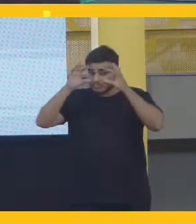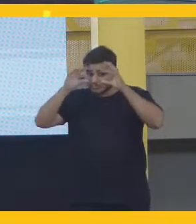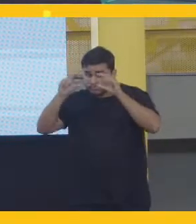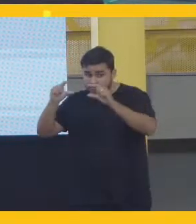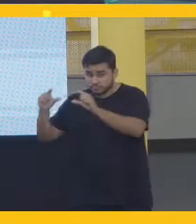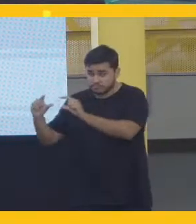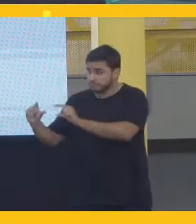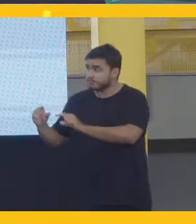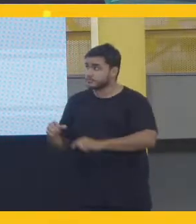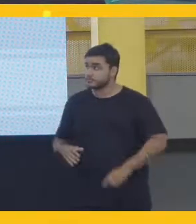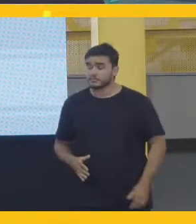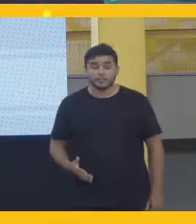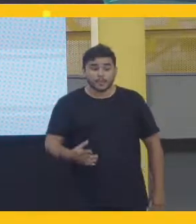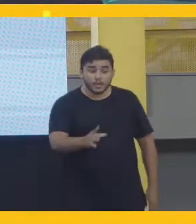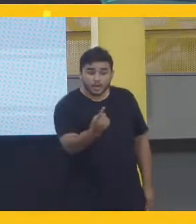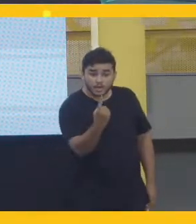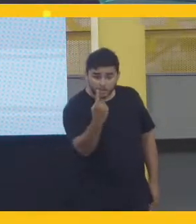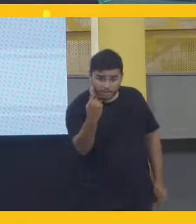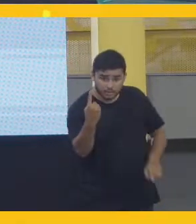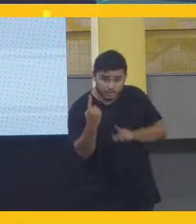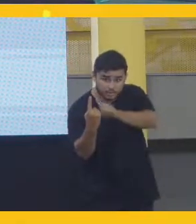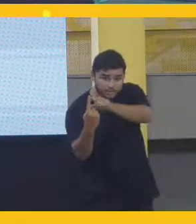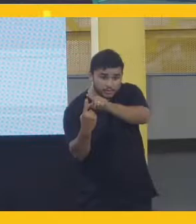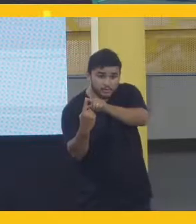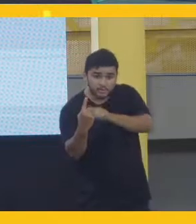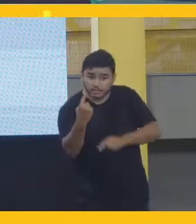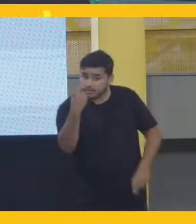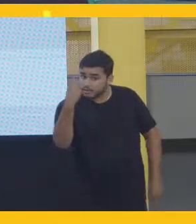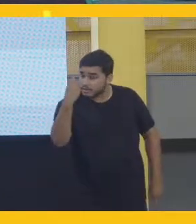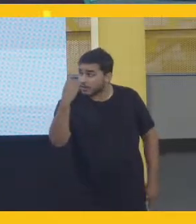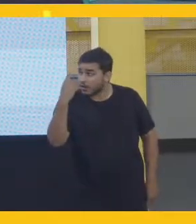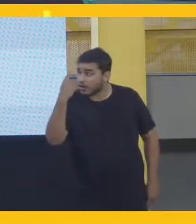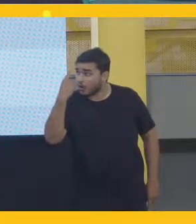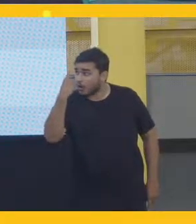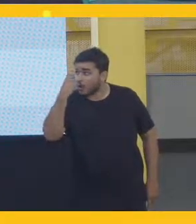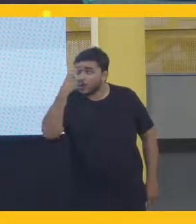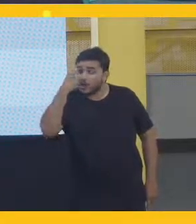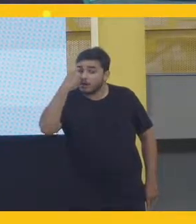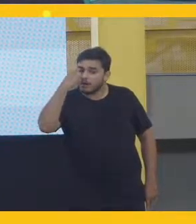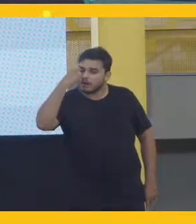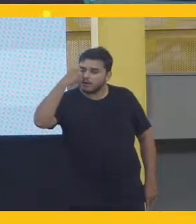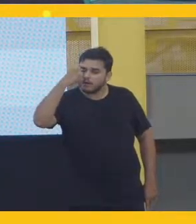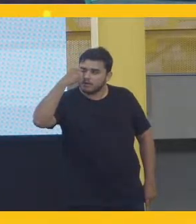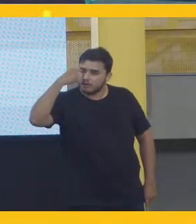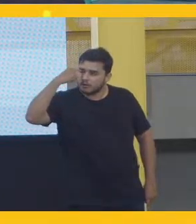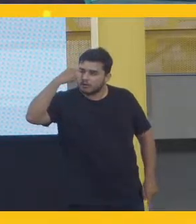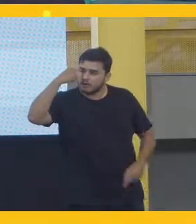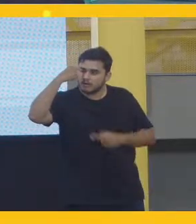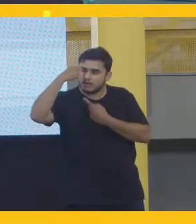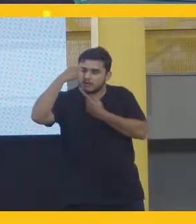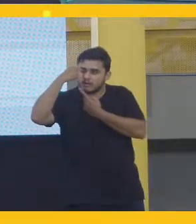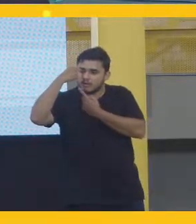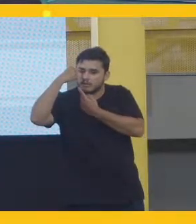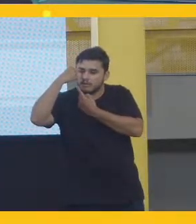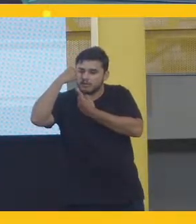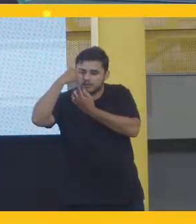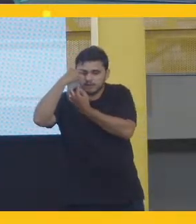você colocar o dedo em um ponto de cima do seu olho, você vai enxergar uma